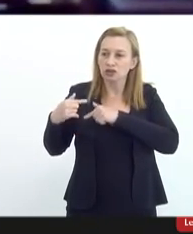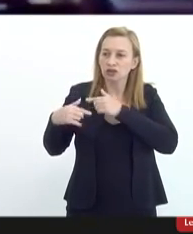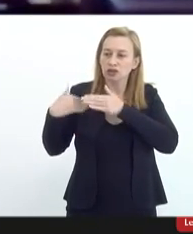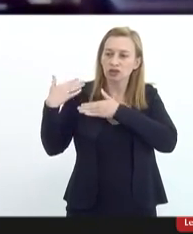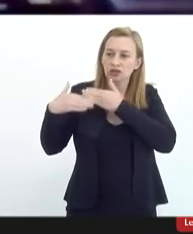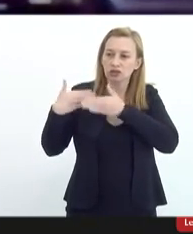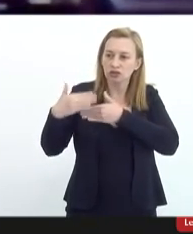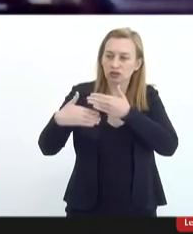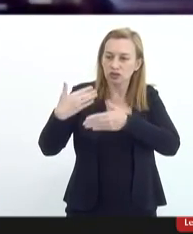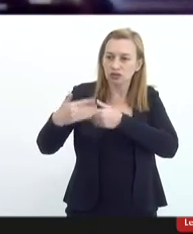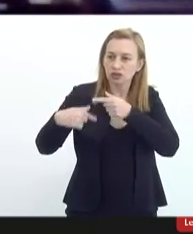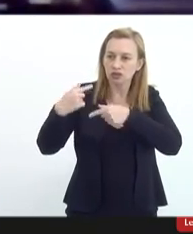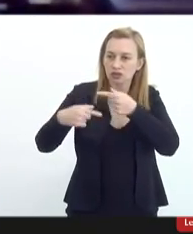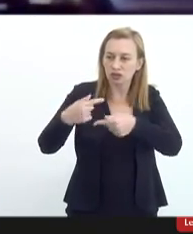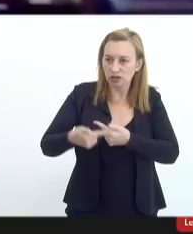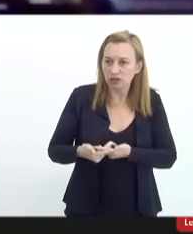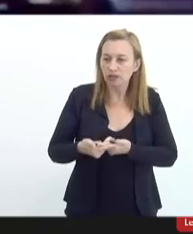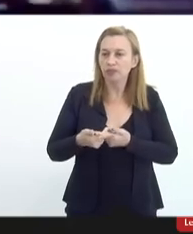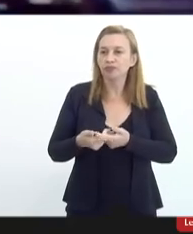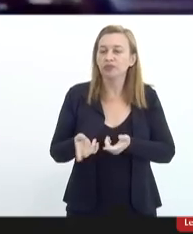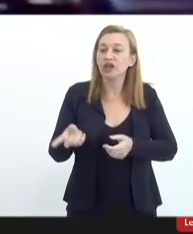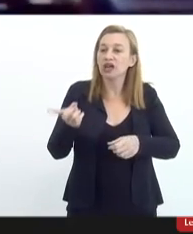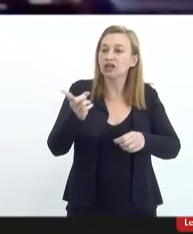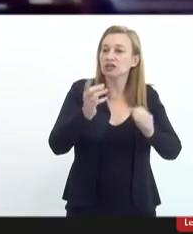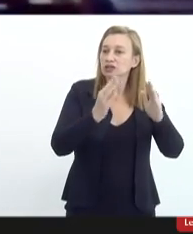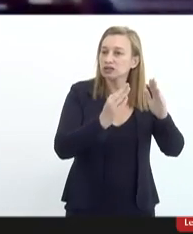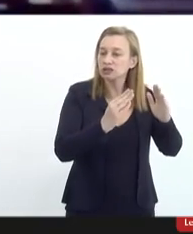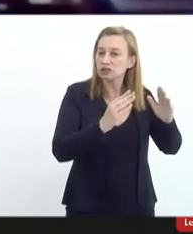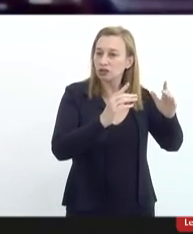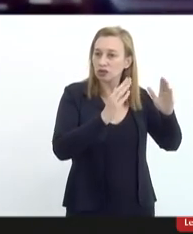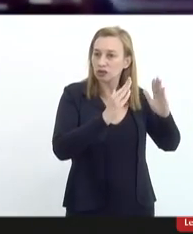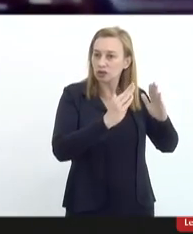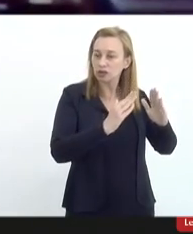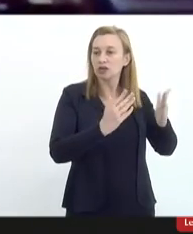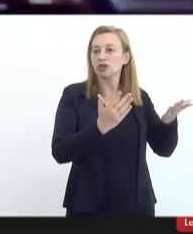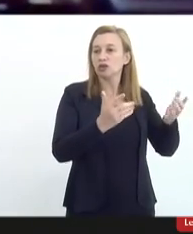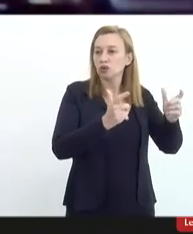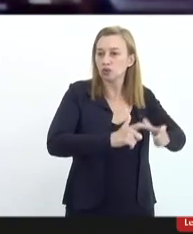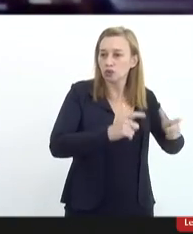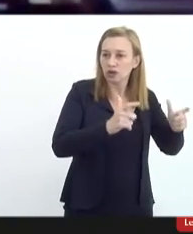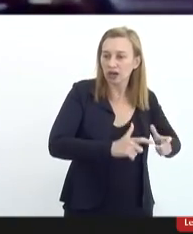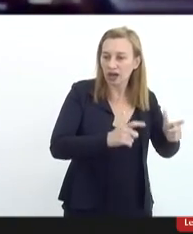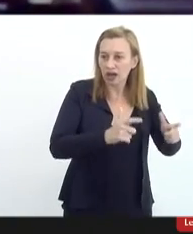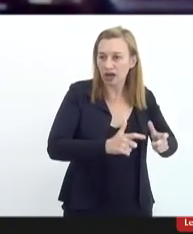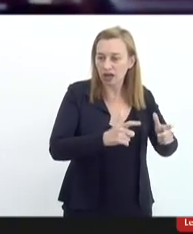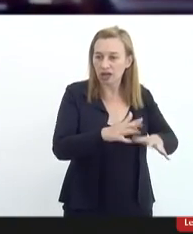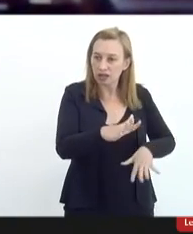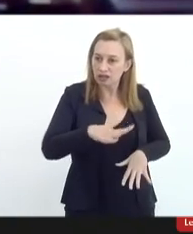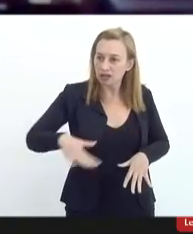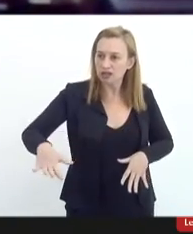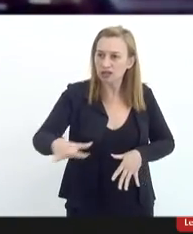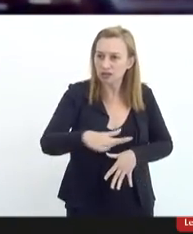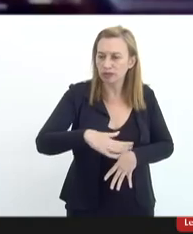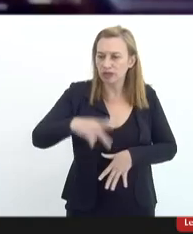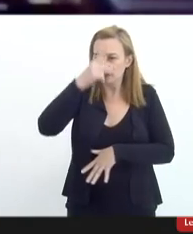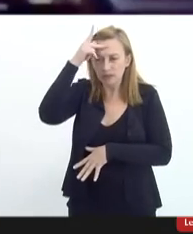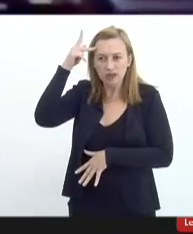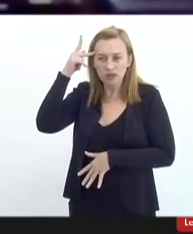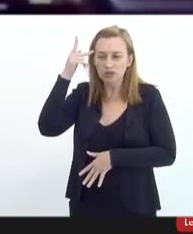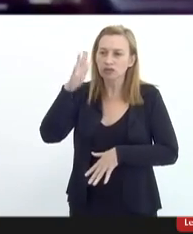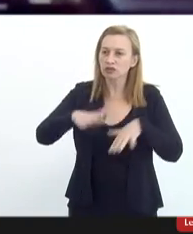relação entre tempo, espaço e pessoas num determinado